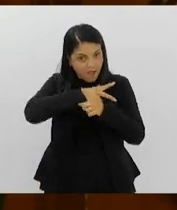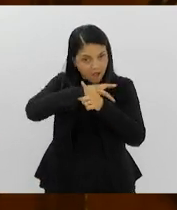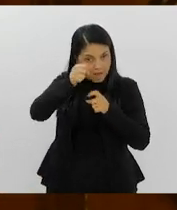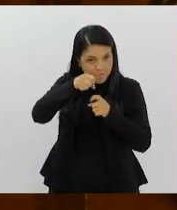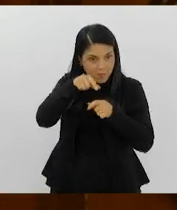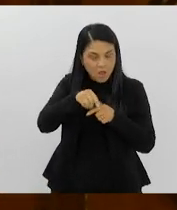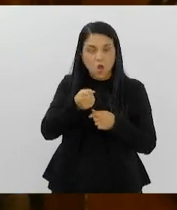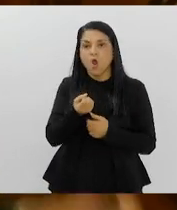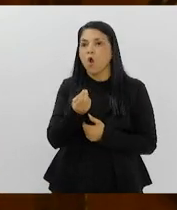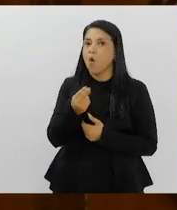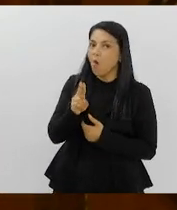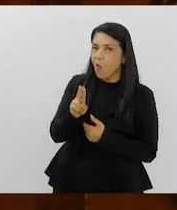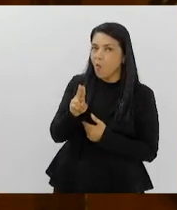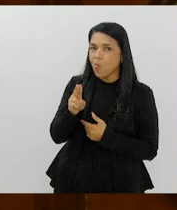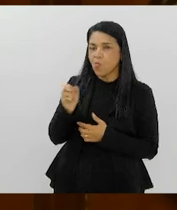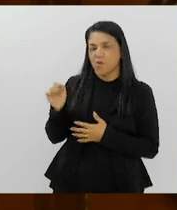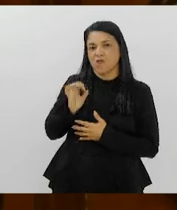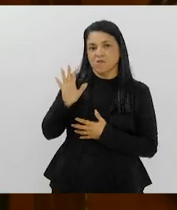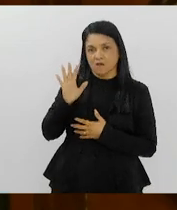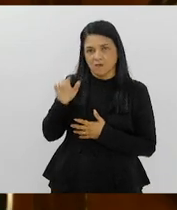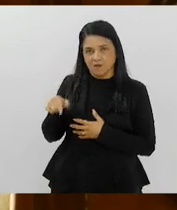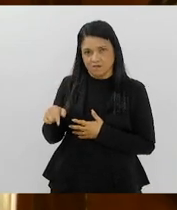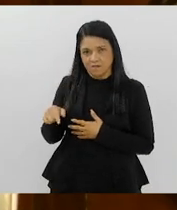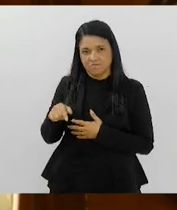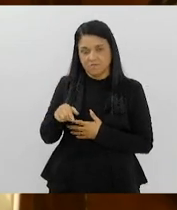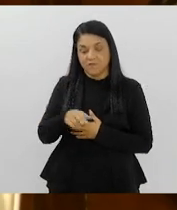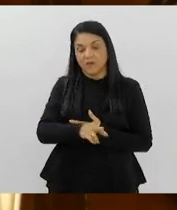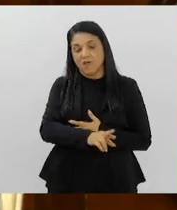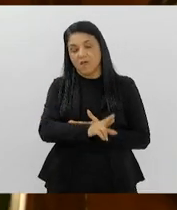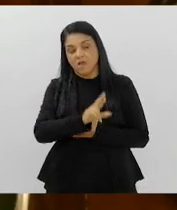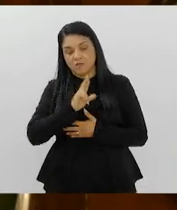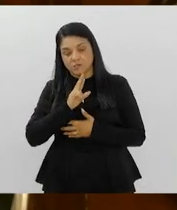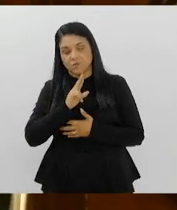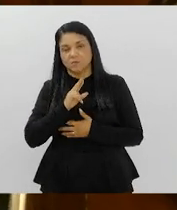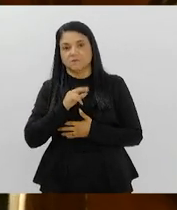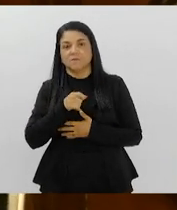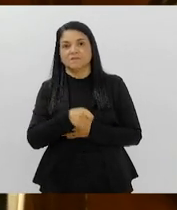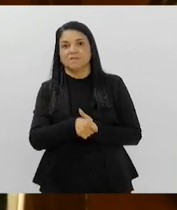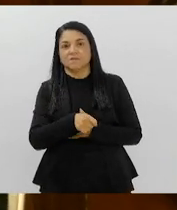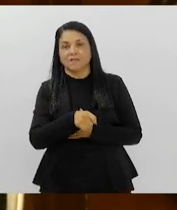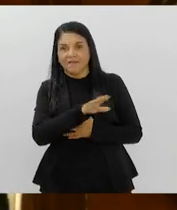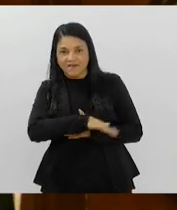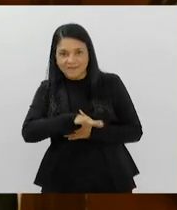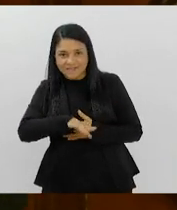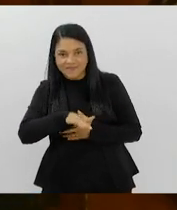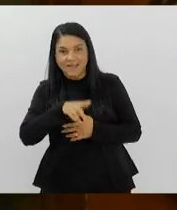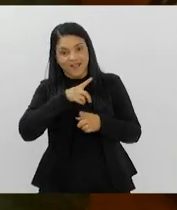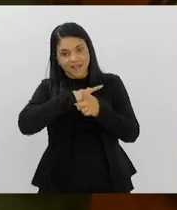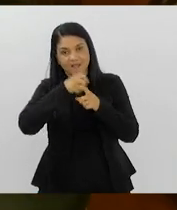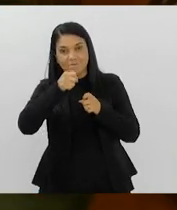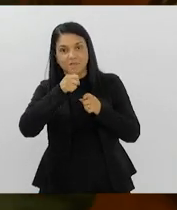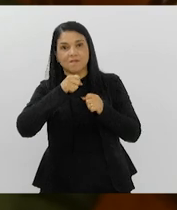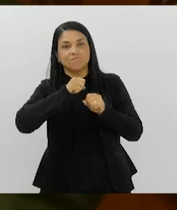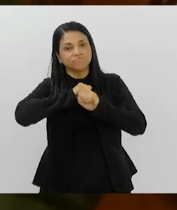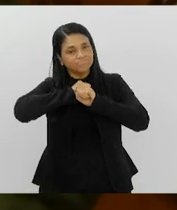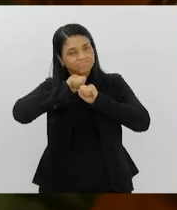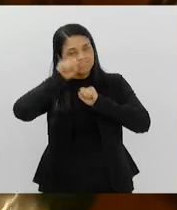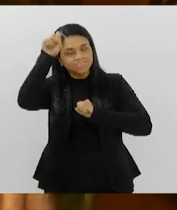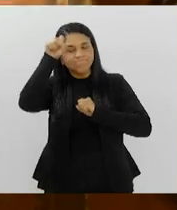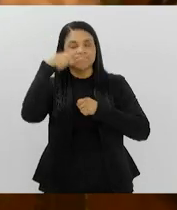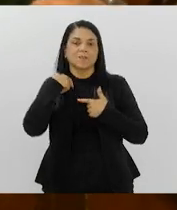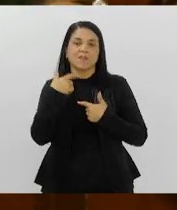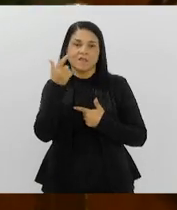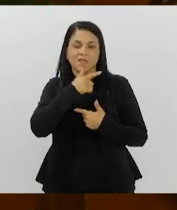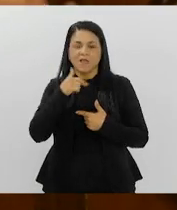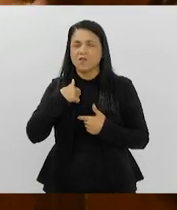quer ser rica. Que ela vai lhe falar que ela quer ser campeã. E aí eu fiquei com aquilo na cabeça, eu cheguei em casa, eu